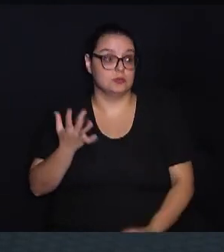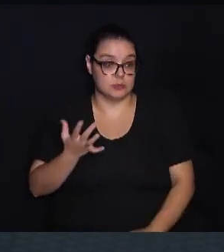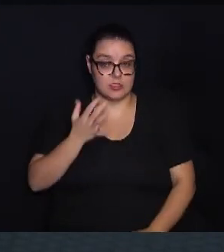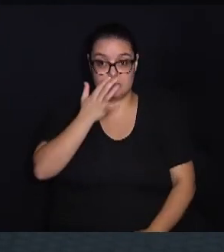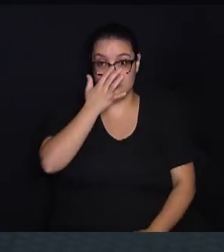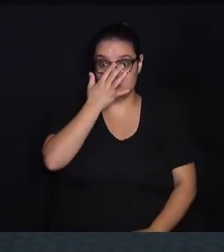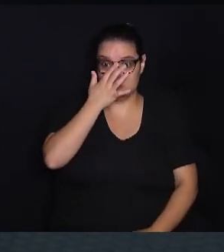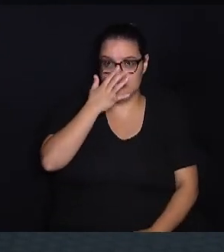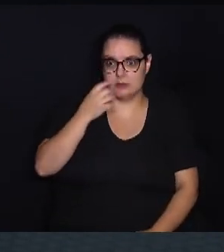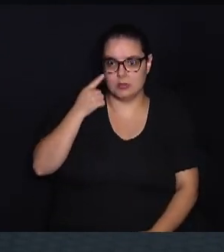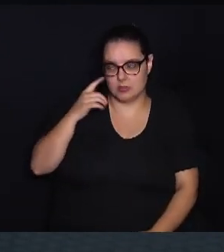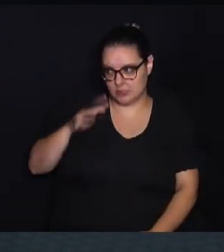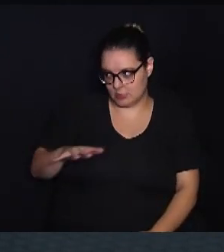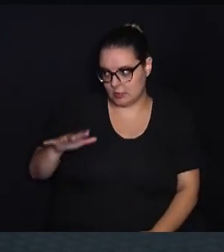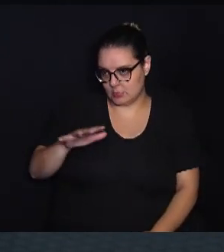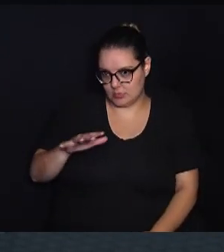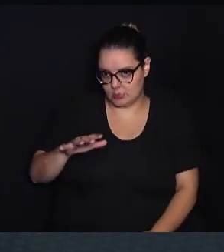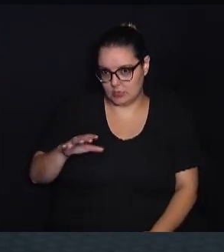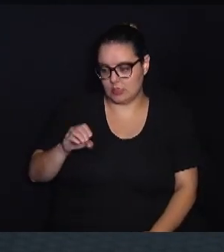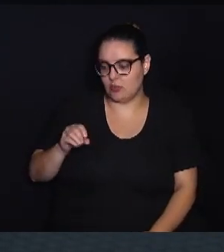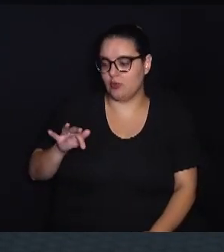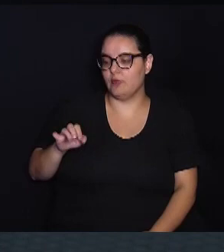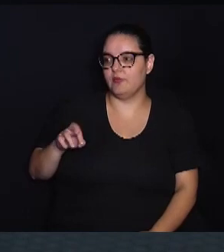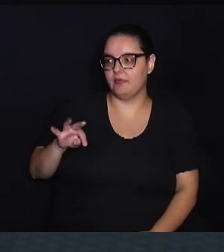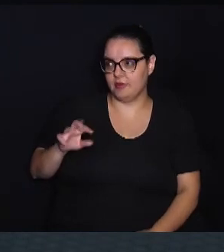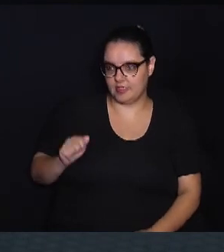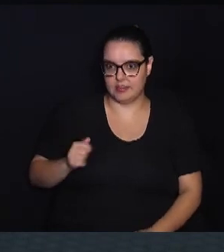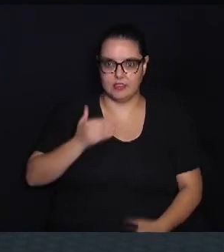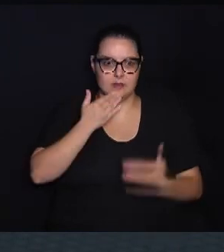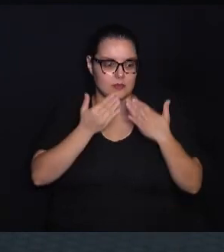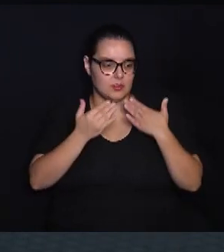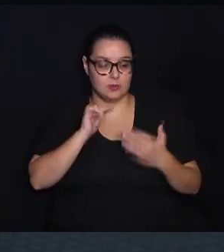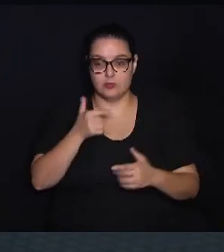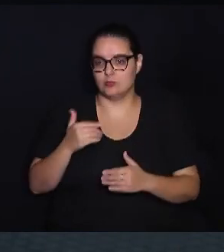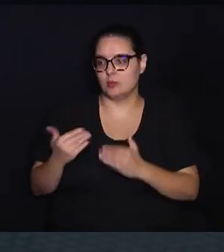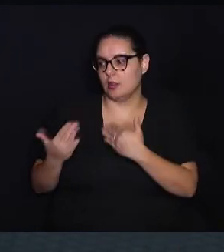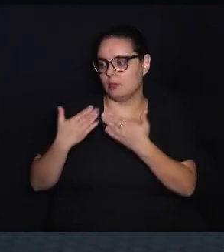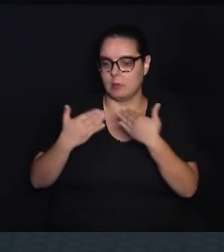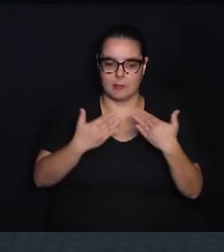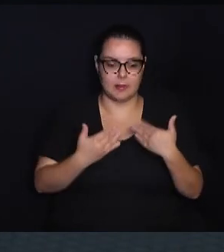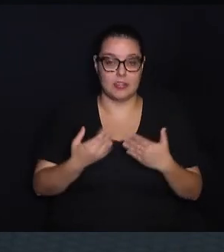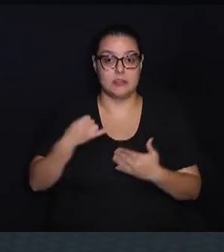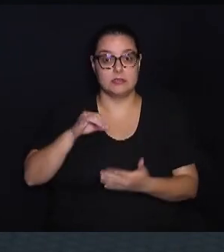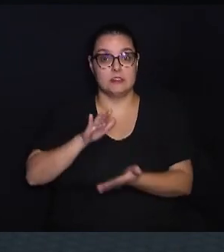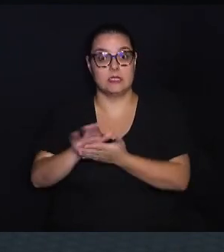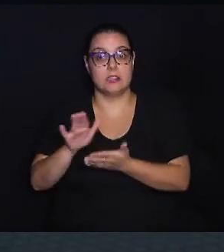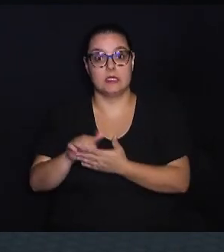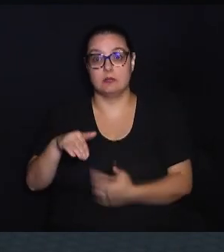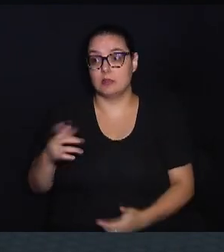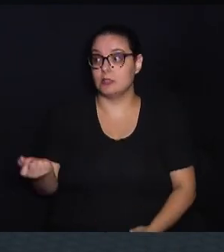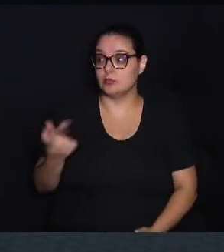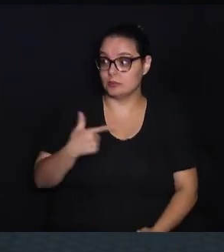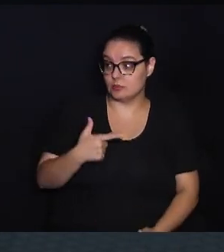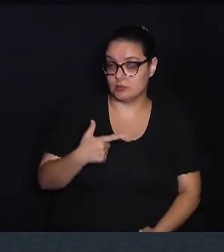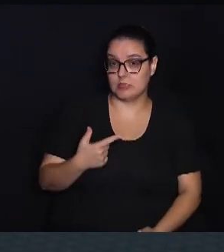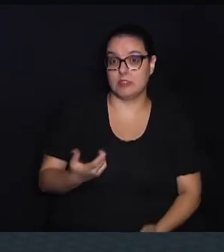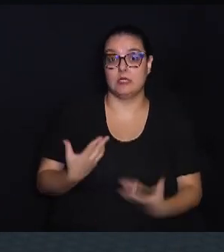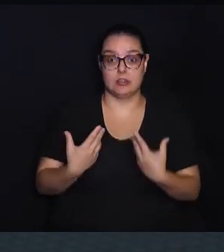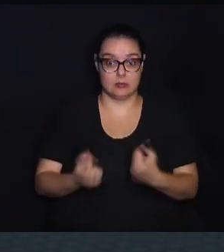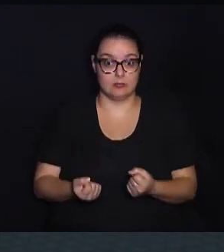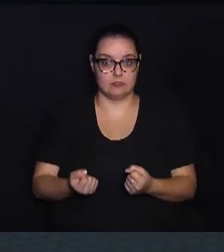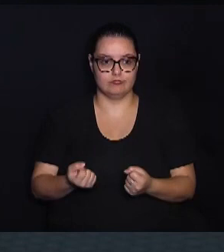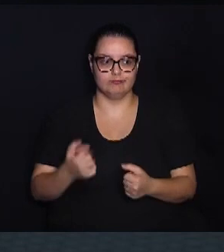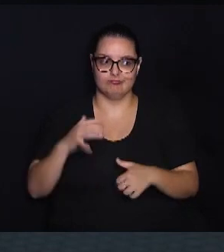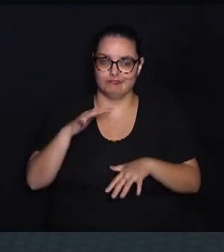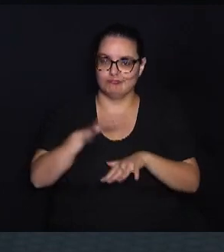acontece? Na dimensão da oferta e demanda, não tem conversa. Se a gente gasta mais do que ganha, a conta não fecha no